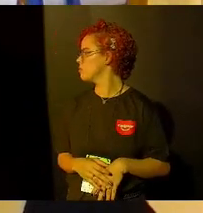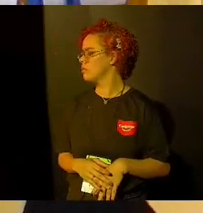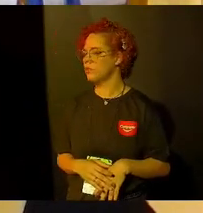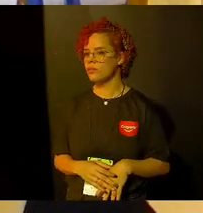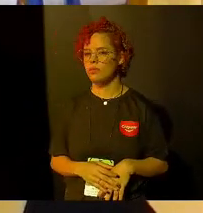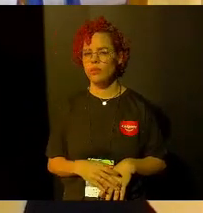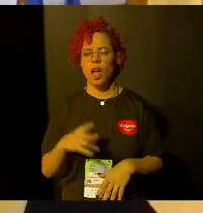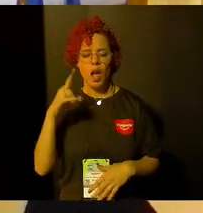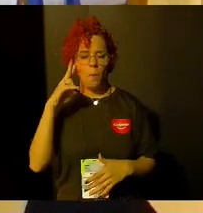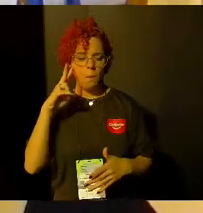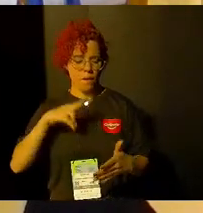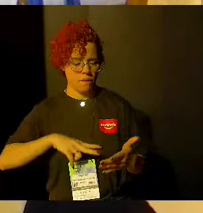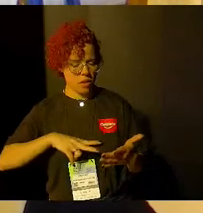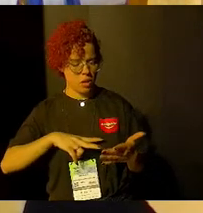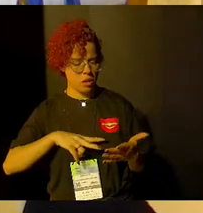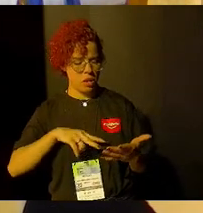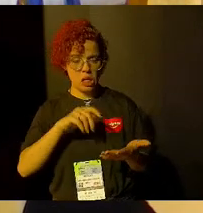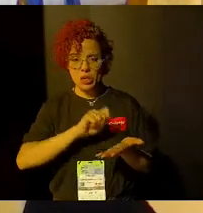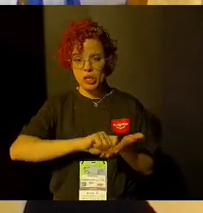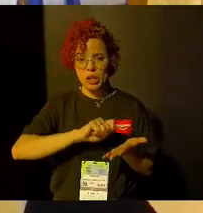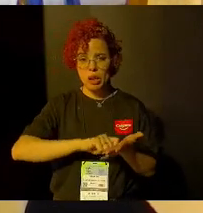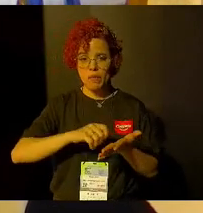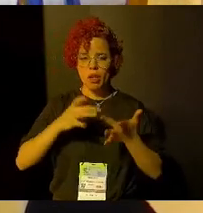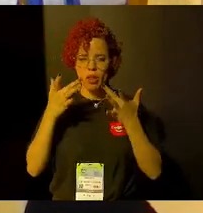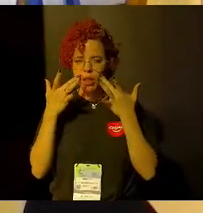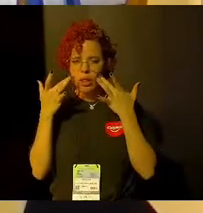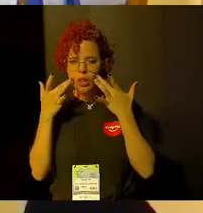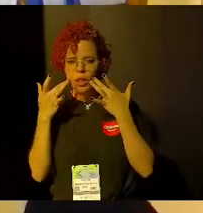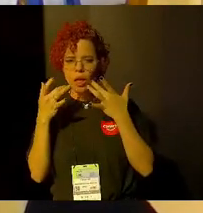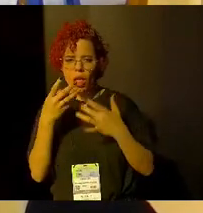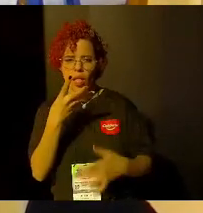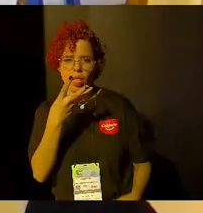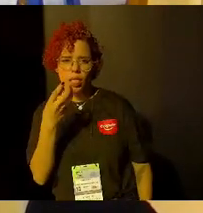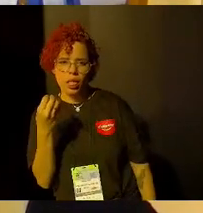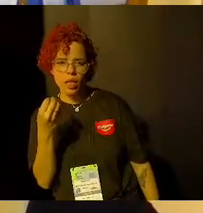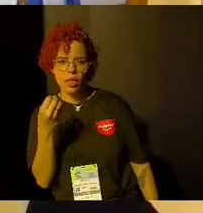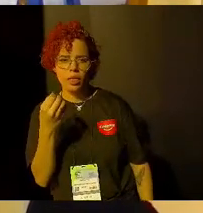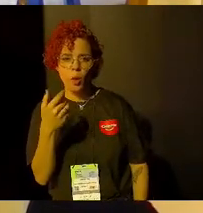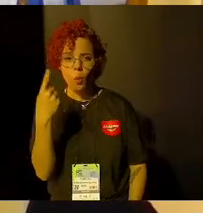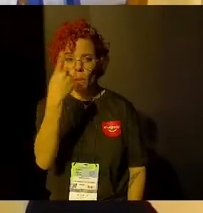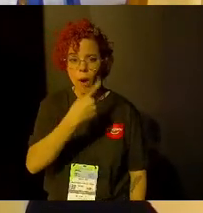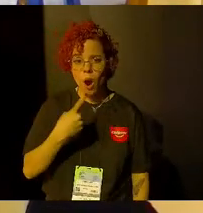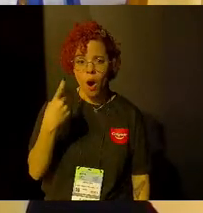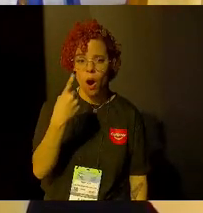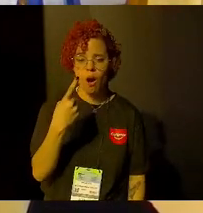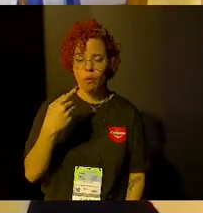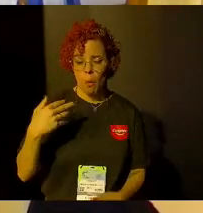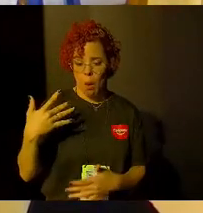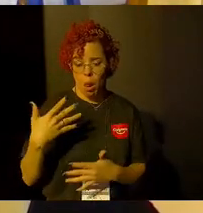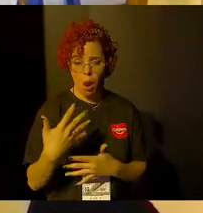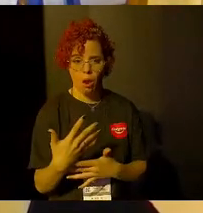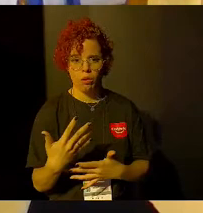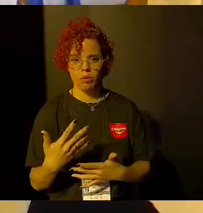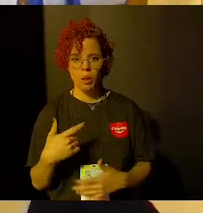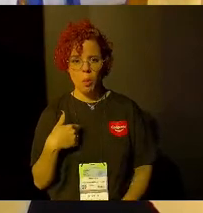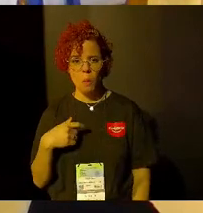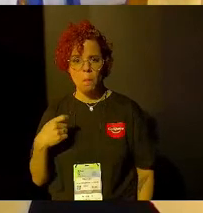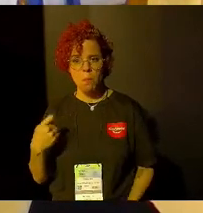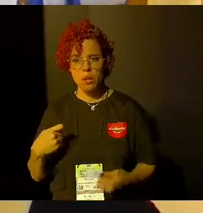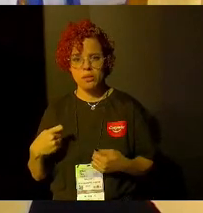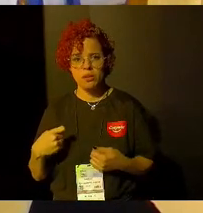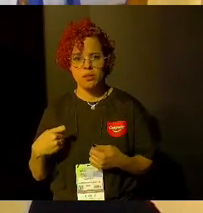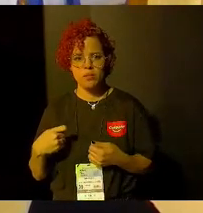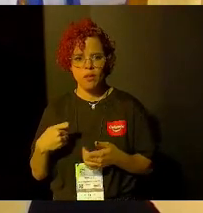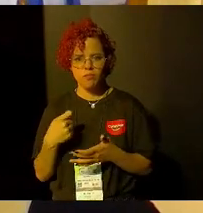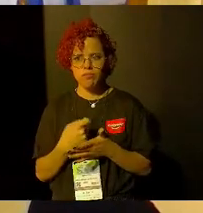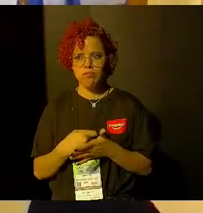eu me via escrevendo uma peça de teatro que começou com 15 minutos passou para 30 a 45 uma hora e meia três horas eu tinha o dever de